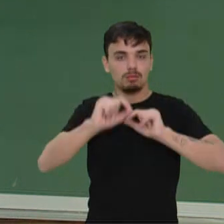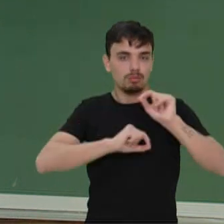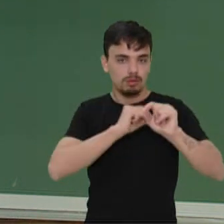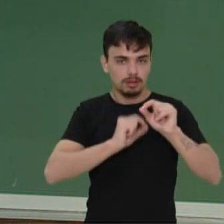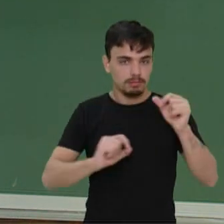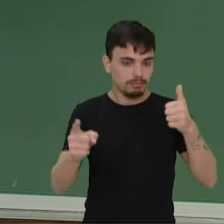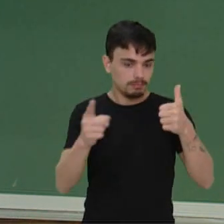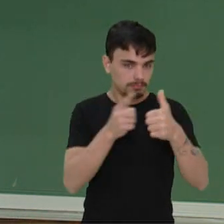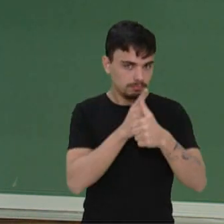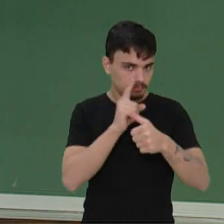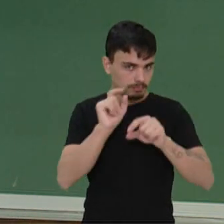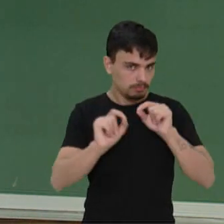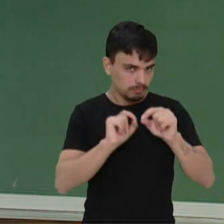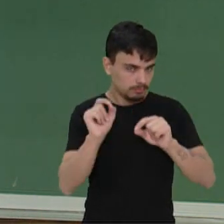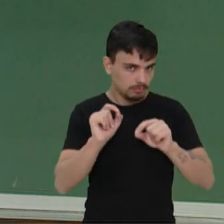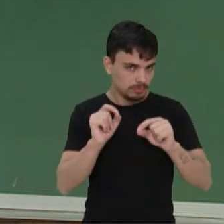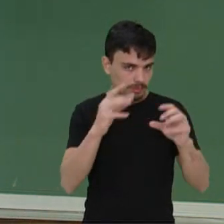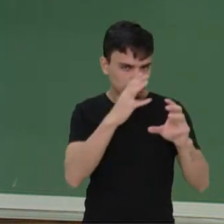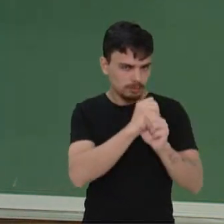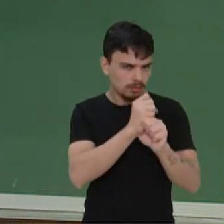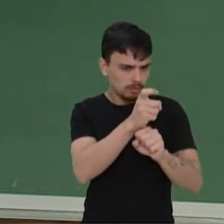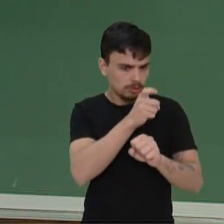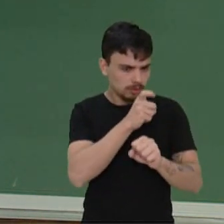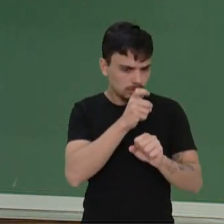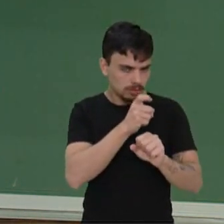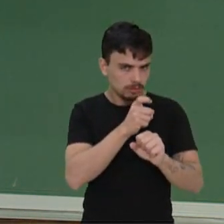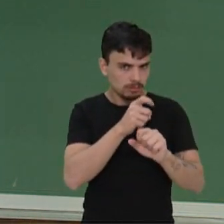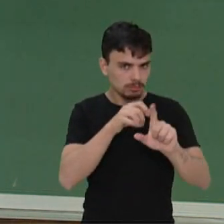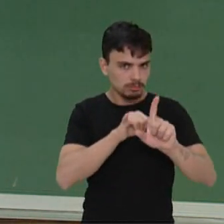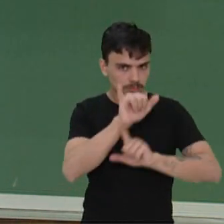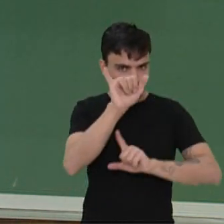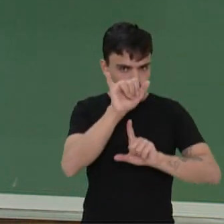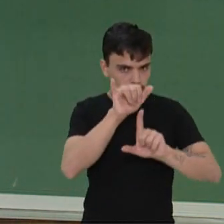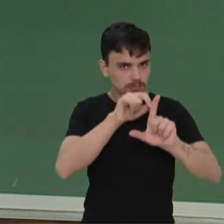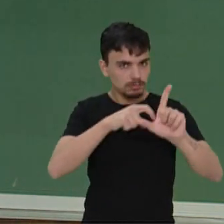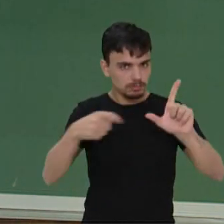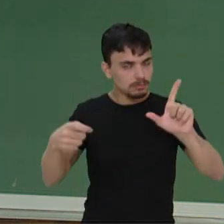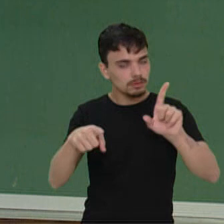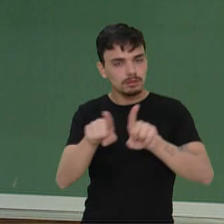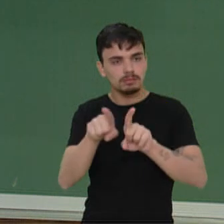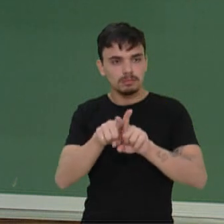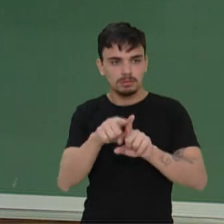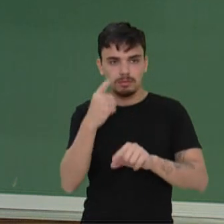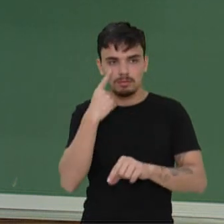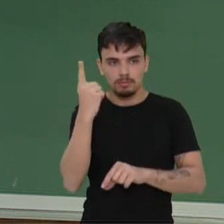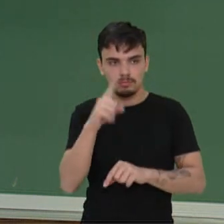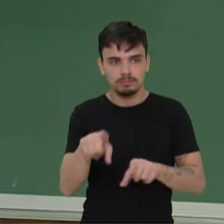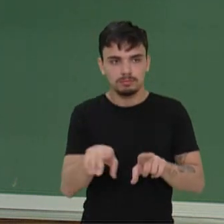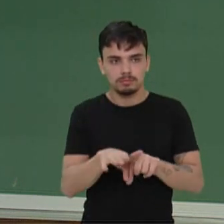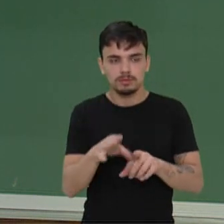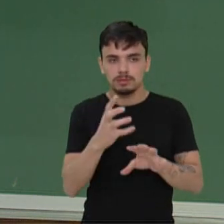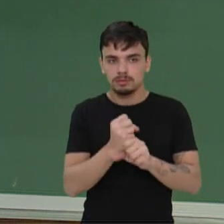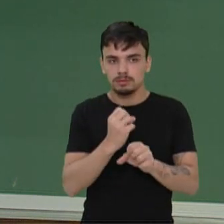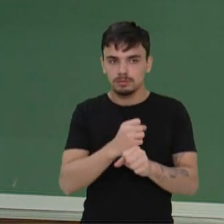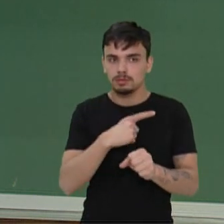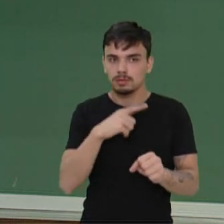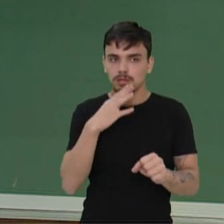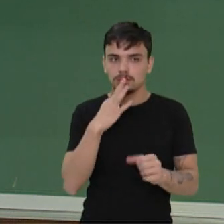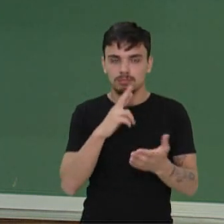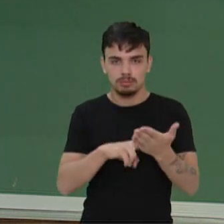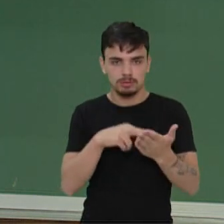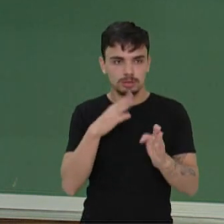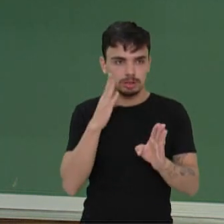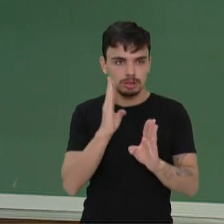eu vou calcular o x do vértice, né? Lembrando que o x do vértice é menos b sobre 2a. Calcula, já vou ter o resultado aqui direto.